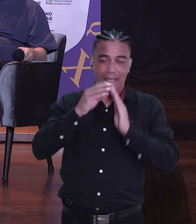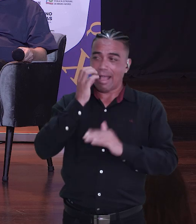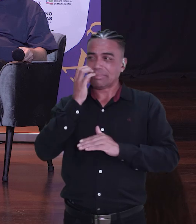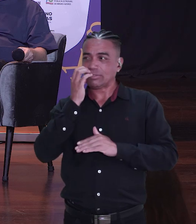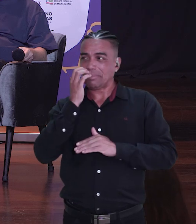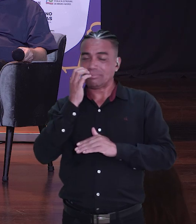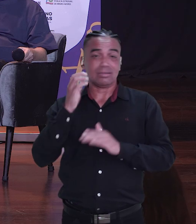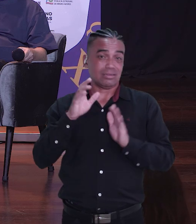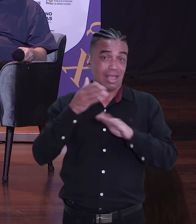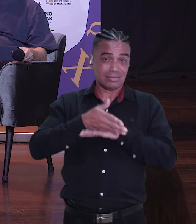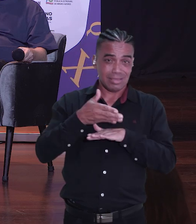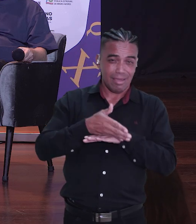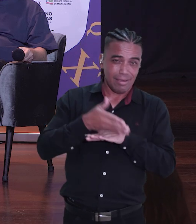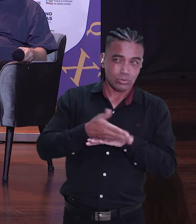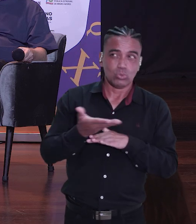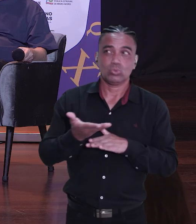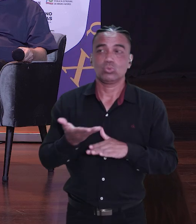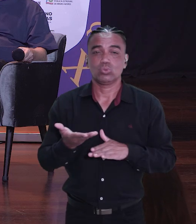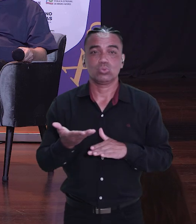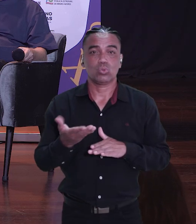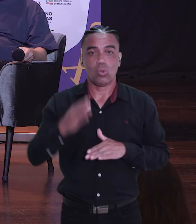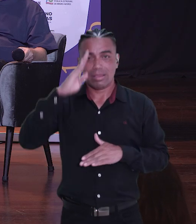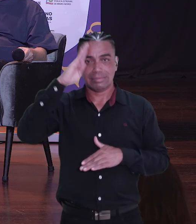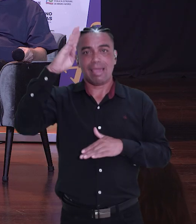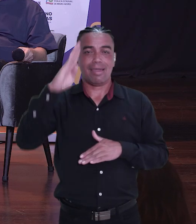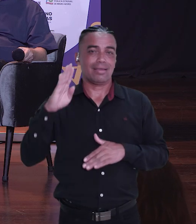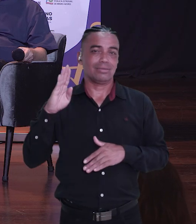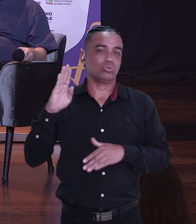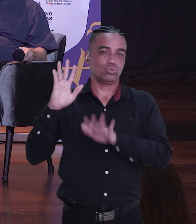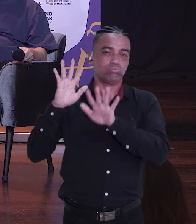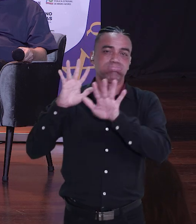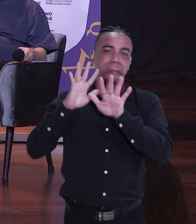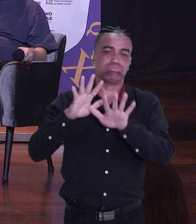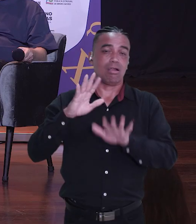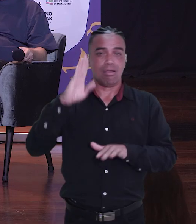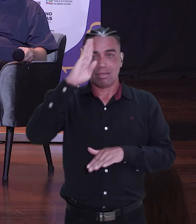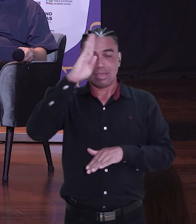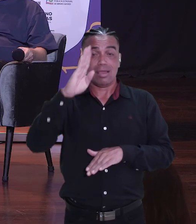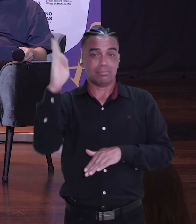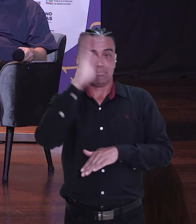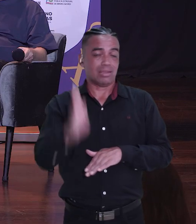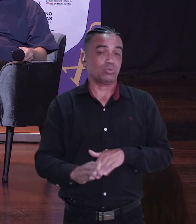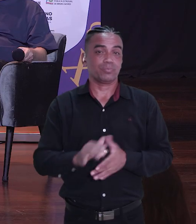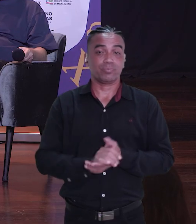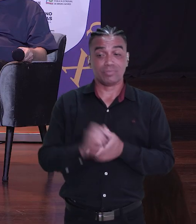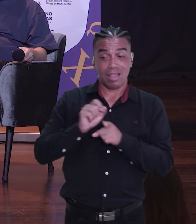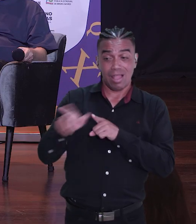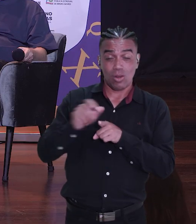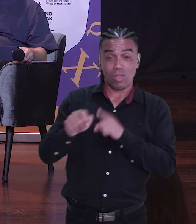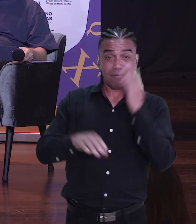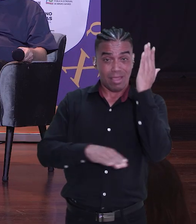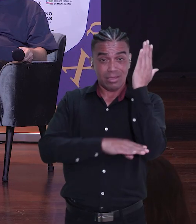casa, eram caras que tinham acesso ao Exército Brasileiro, eram caras que